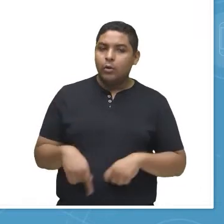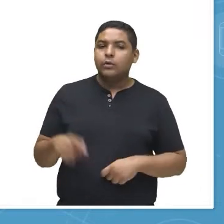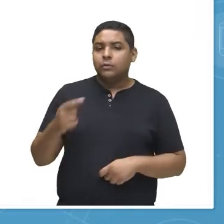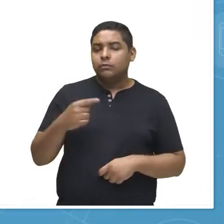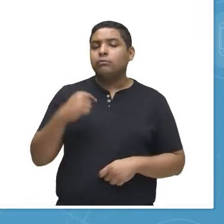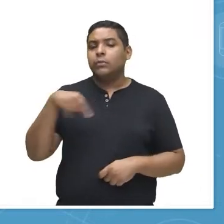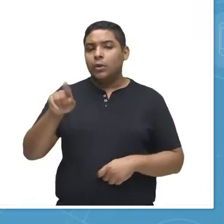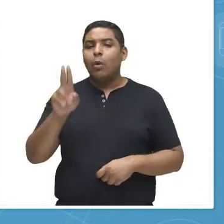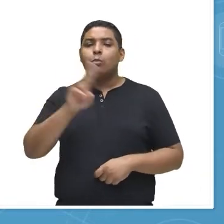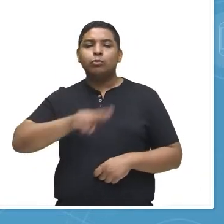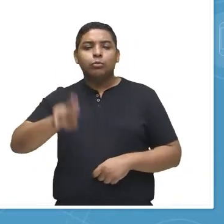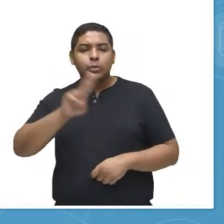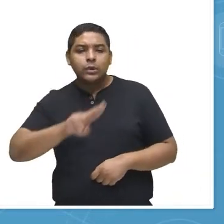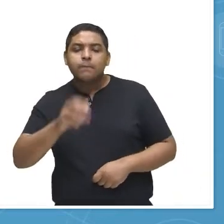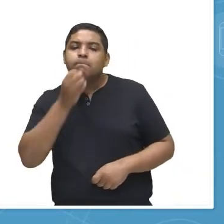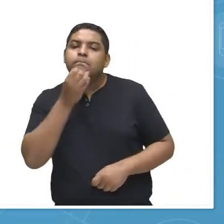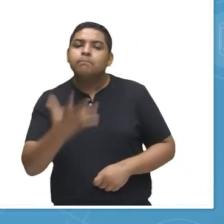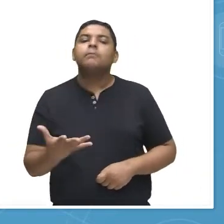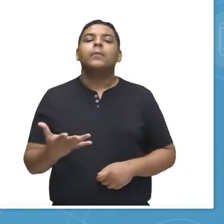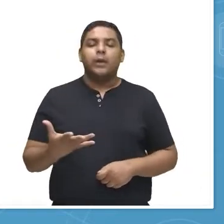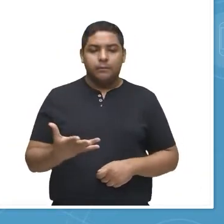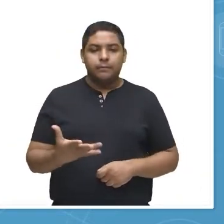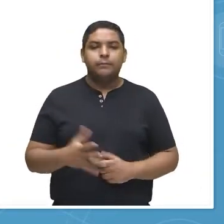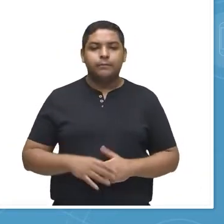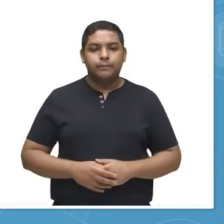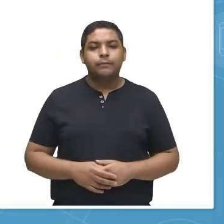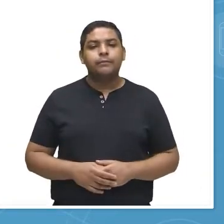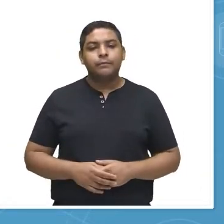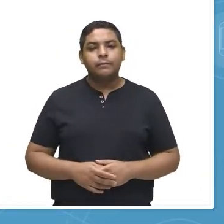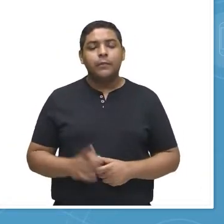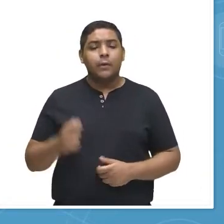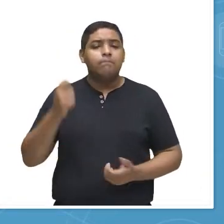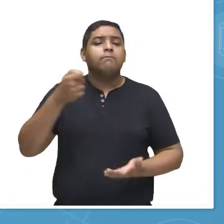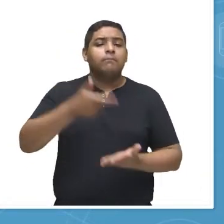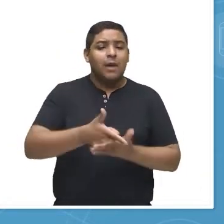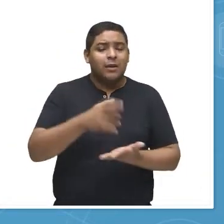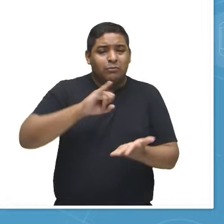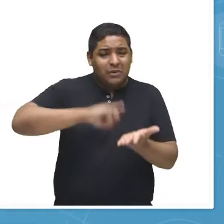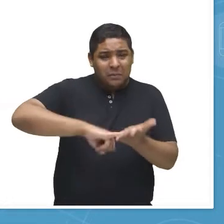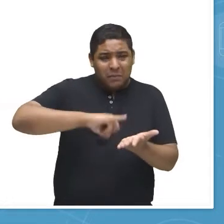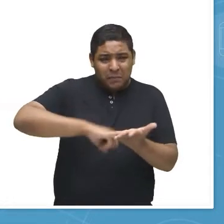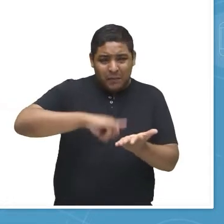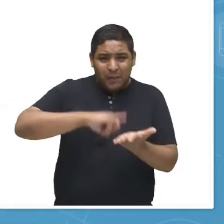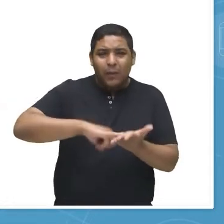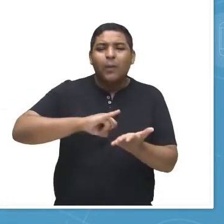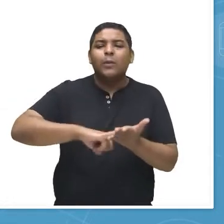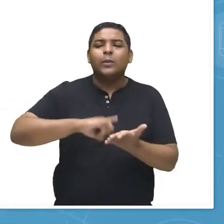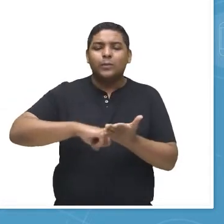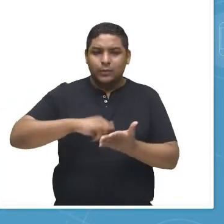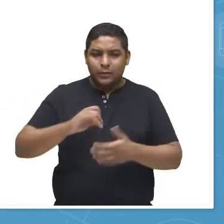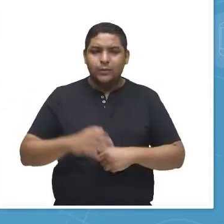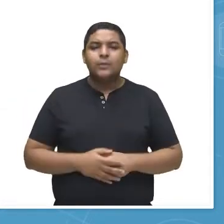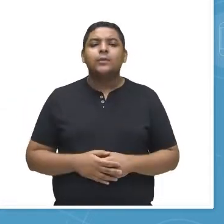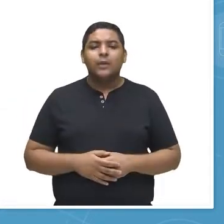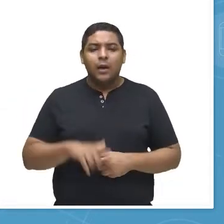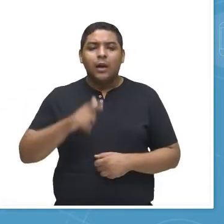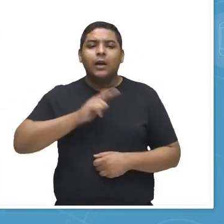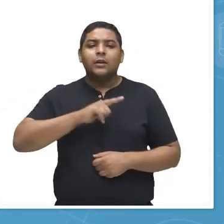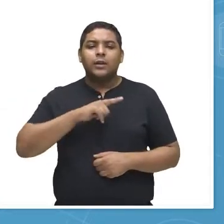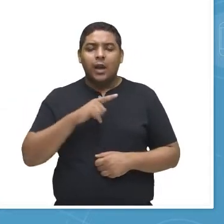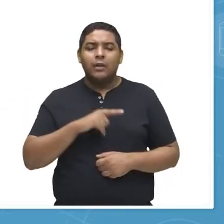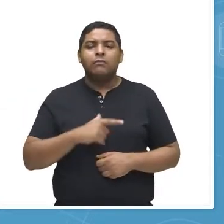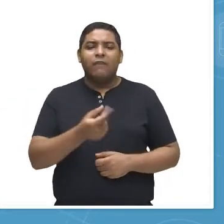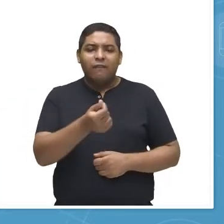possa usá-lo e usá-lo bem. Afinal de contas, nós pagamos impostos. Lembra disso? Pagamos taxas